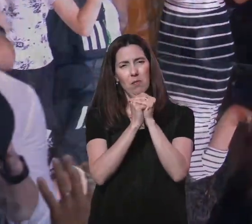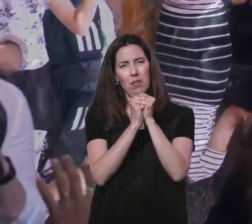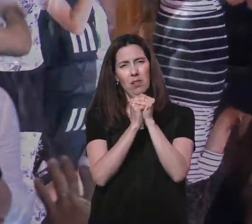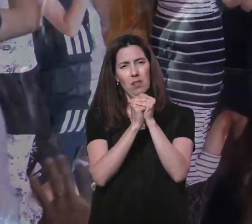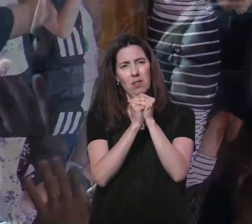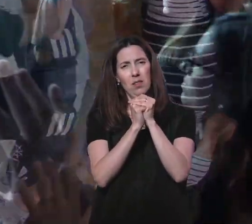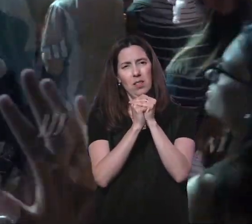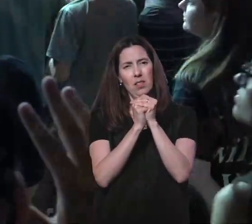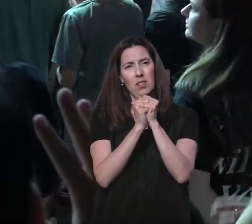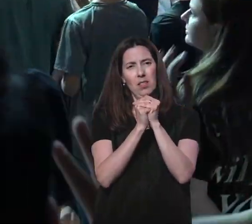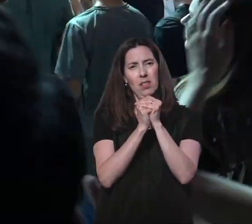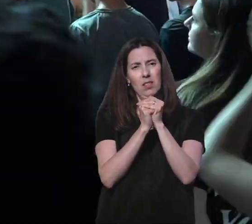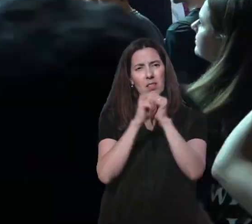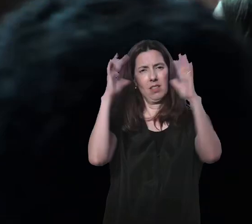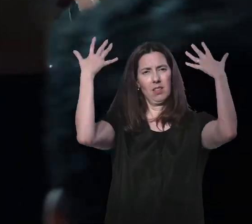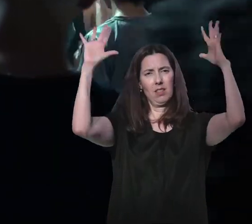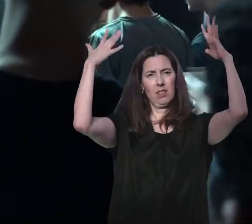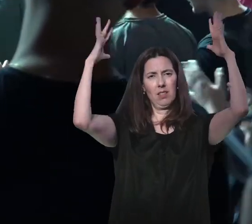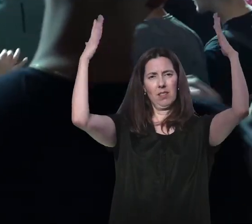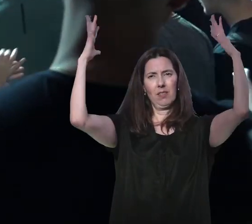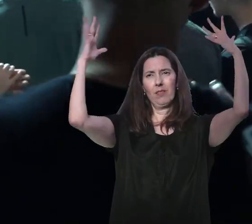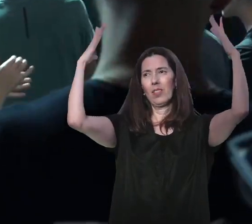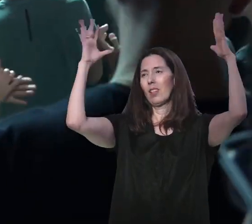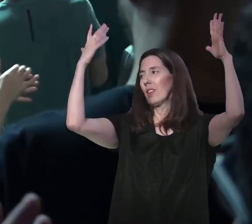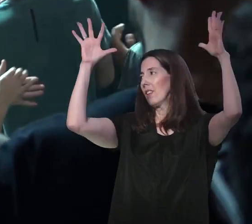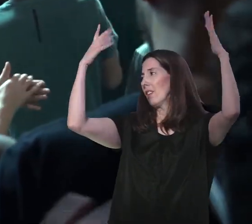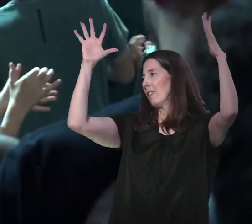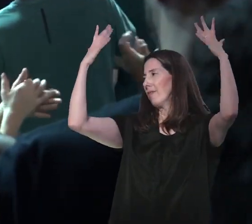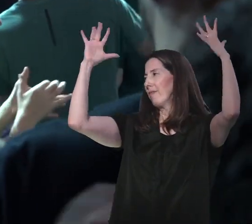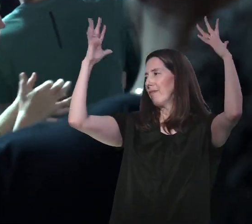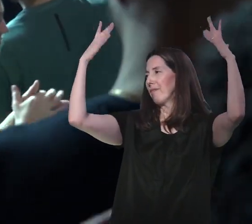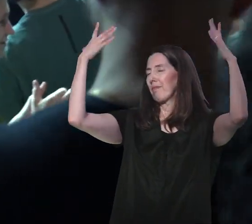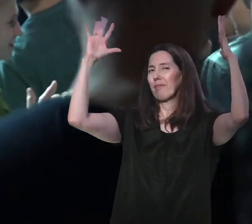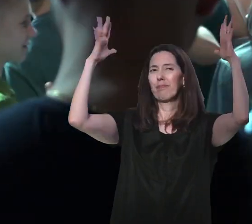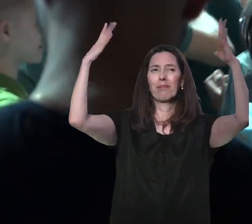Amém, amém. Você pode aplaudir ao Senhor bem alto, aleluia.